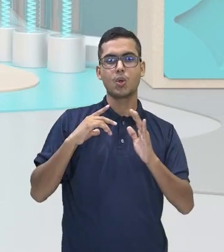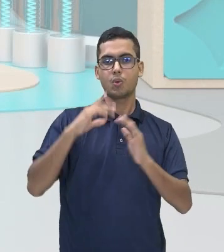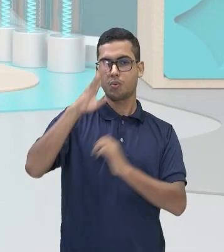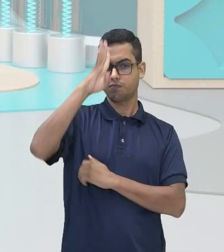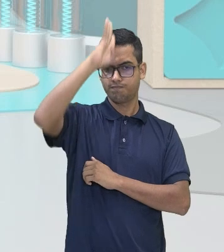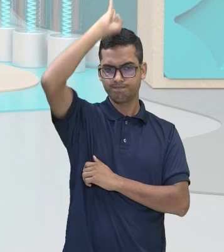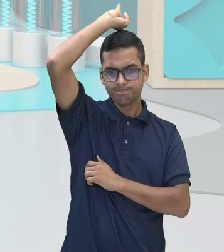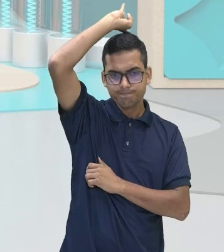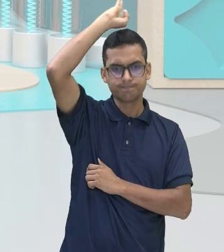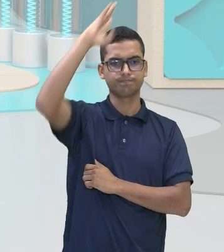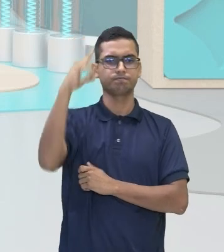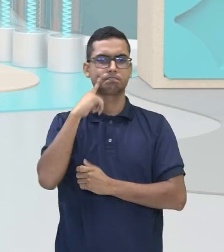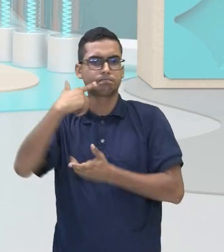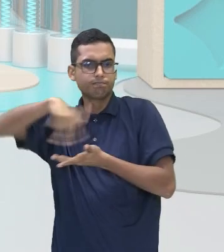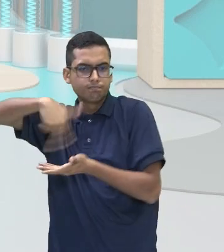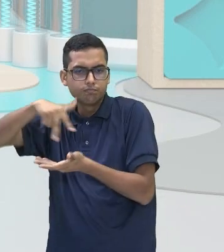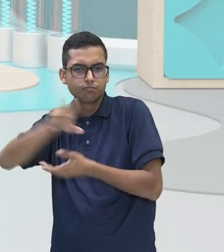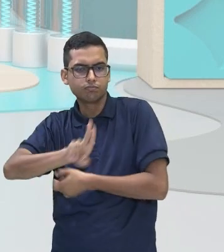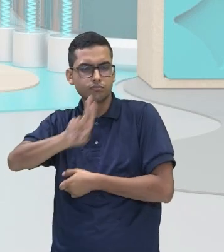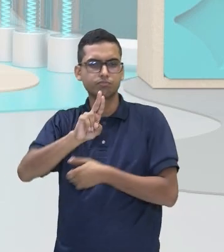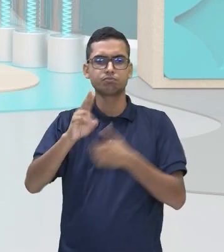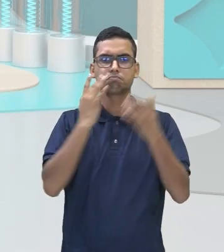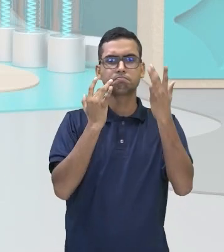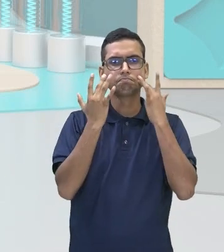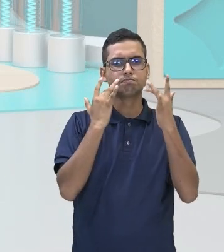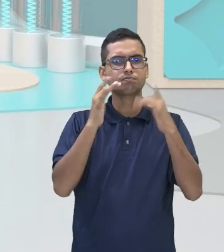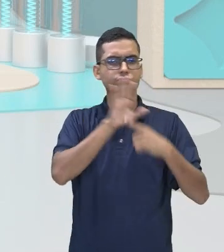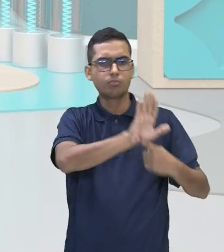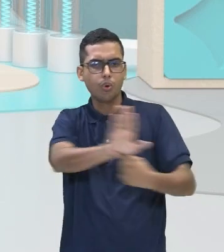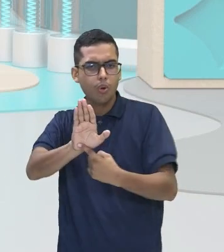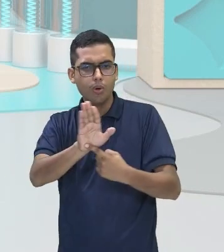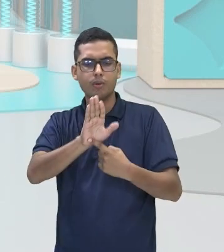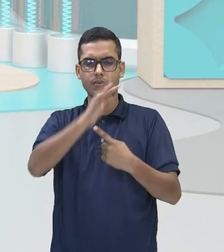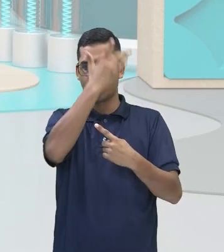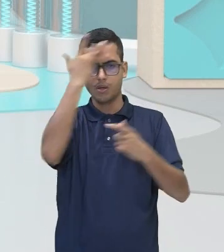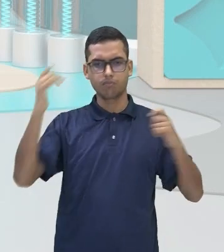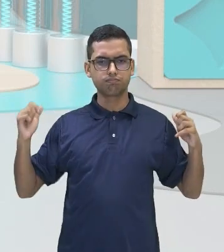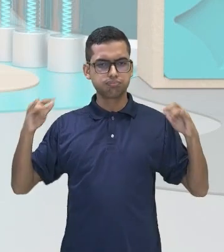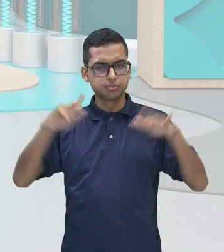ver uma outra utilidade ali, uma aplicação diferente